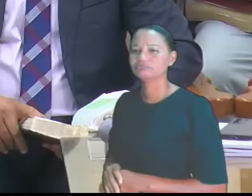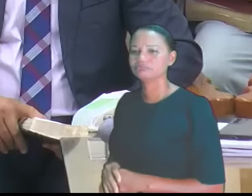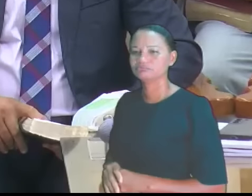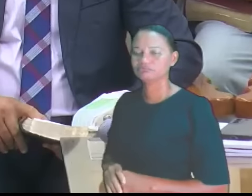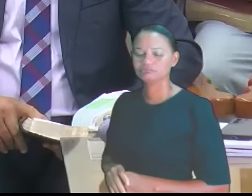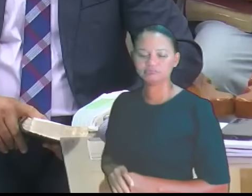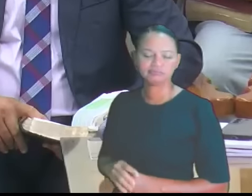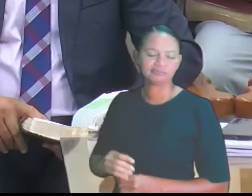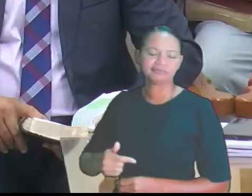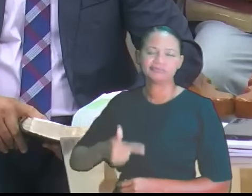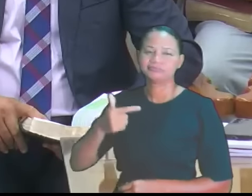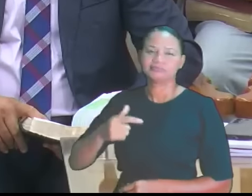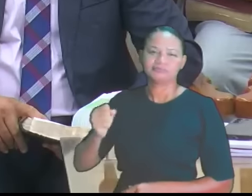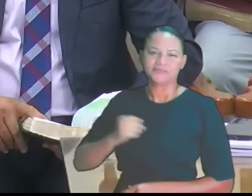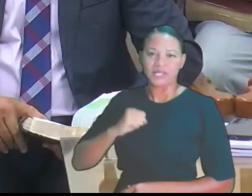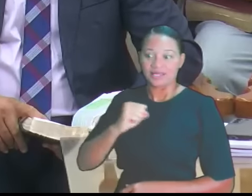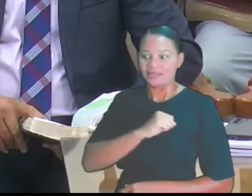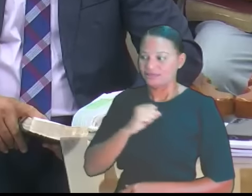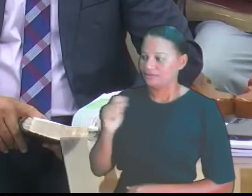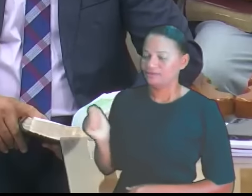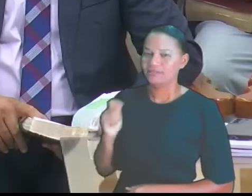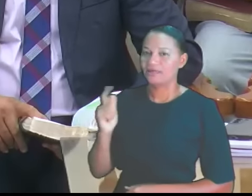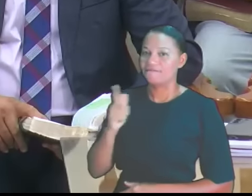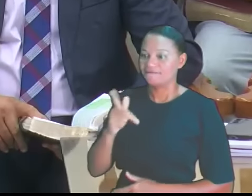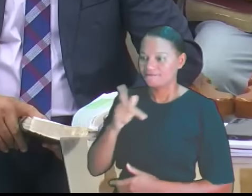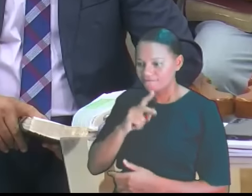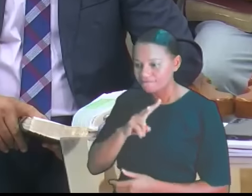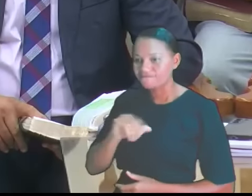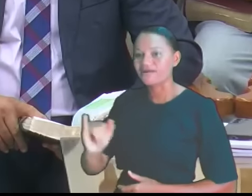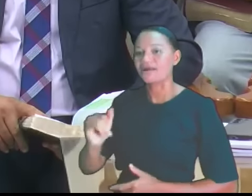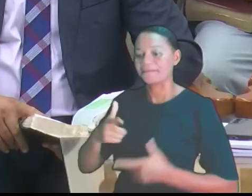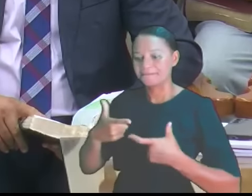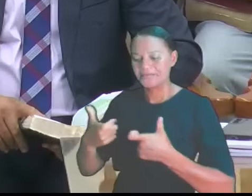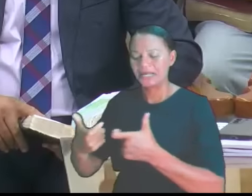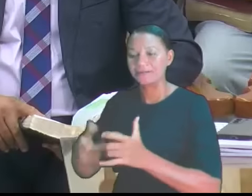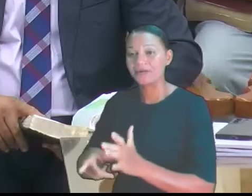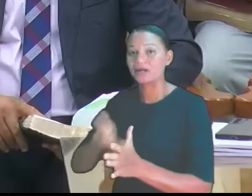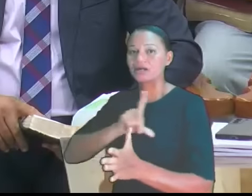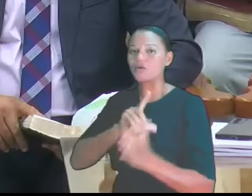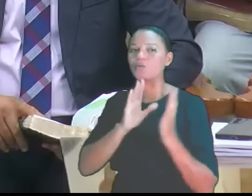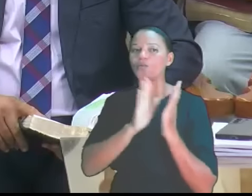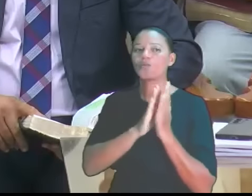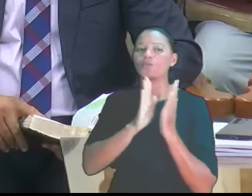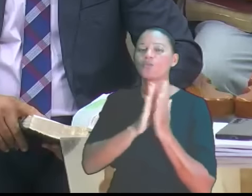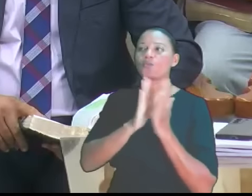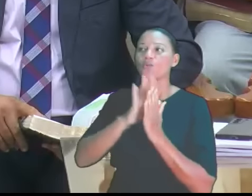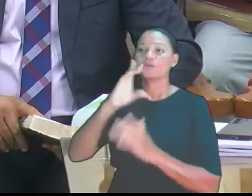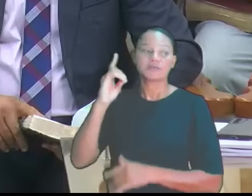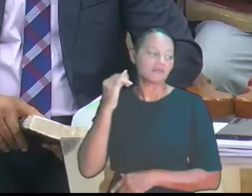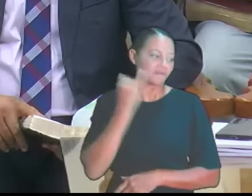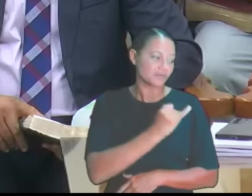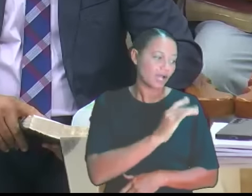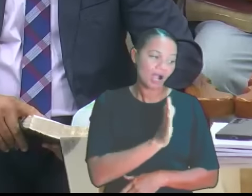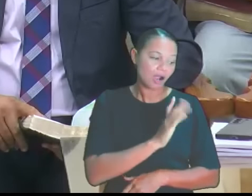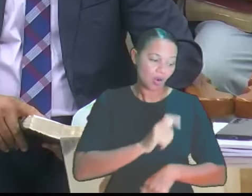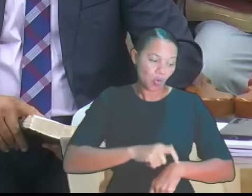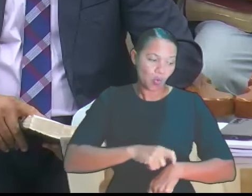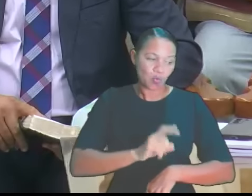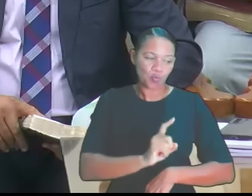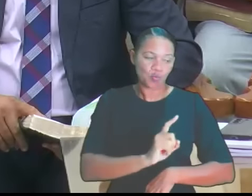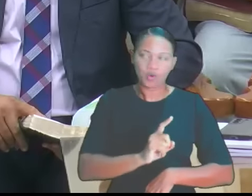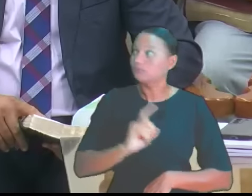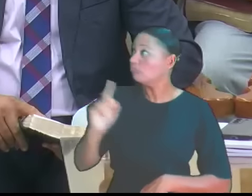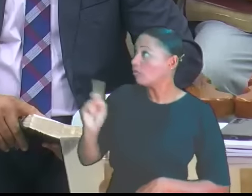2 Samuel, a Bíblia diz que Davi está para sair para a peleja e ele vai orar. Aí Deus diz: Davi, sai agora não. Não, senhor,